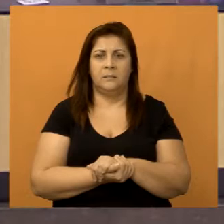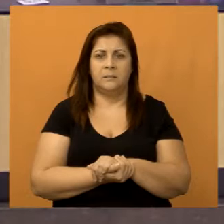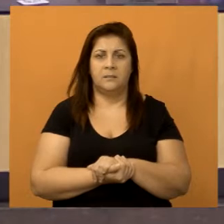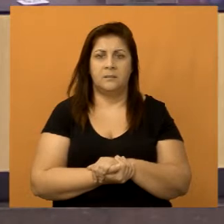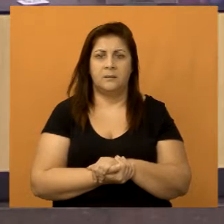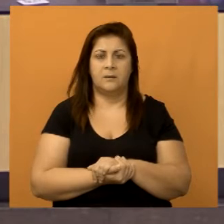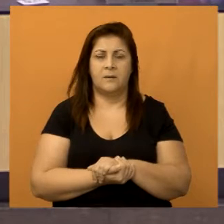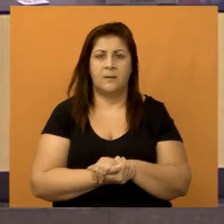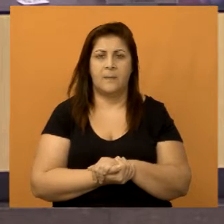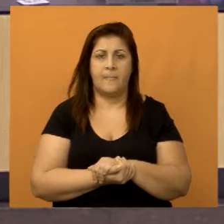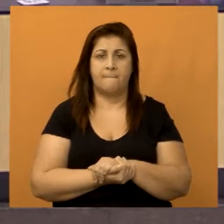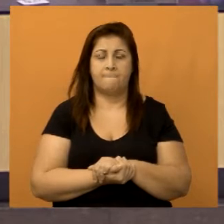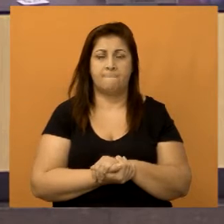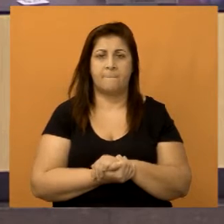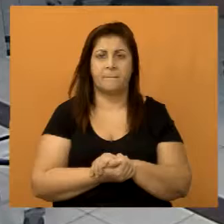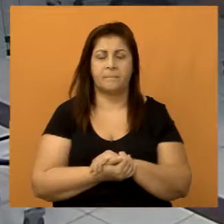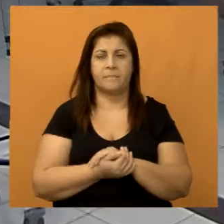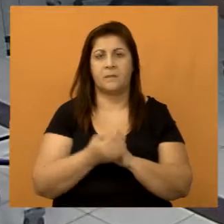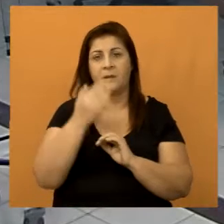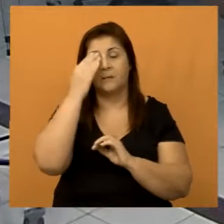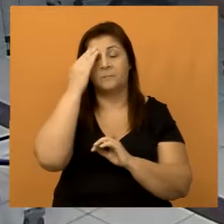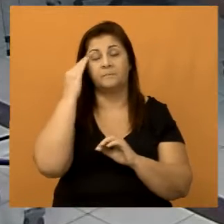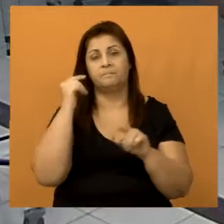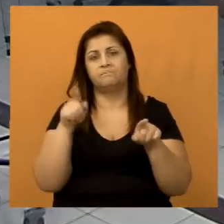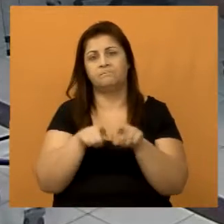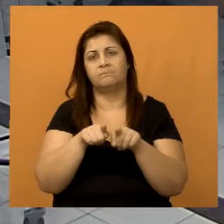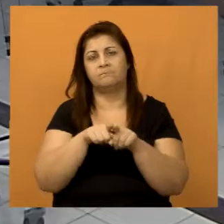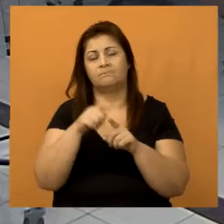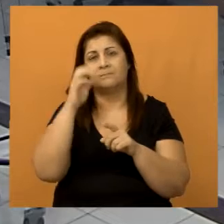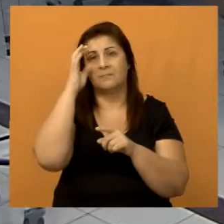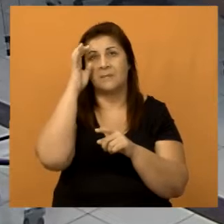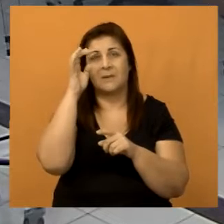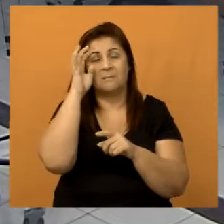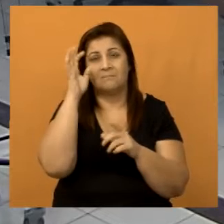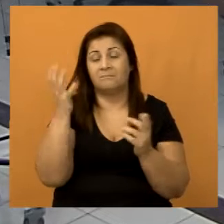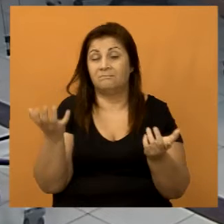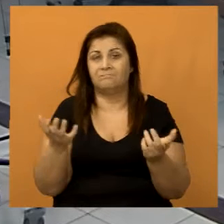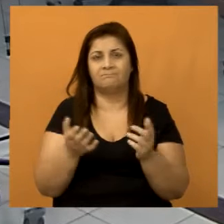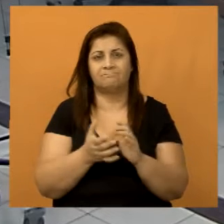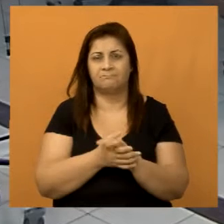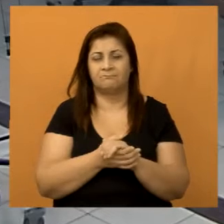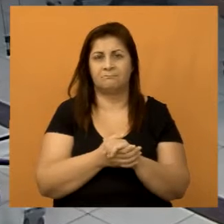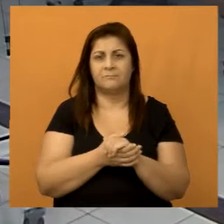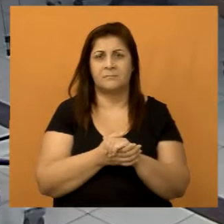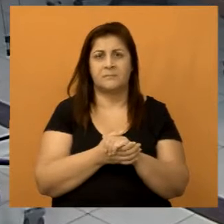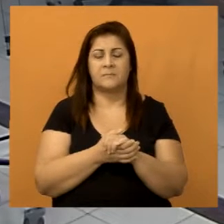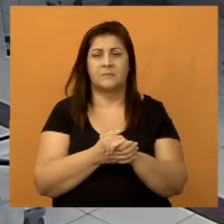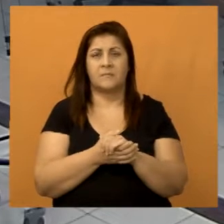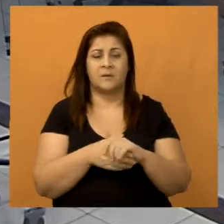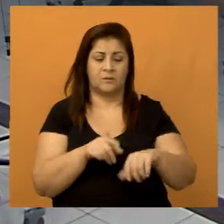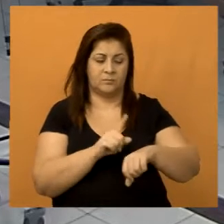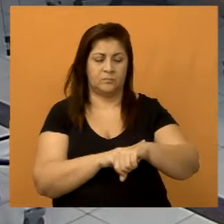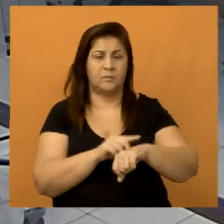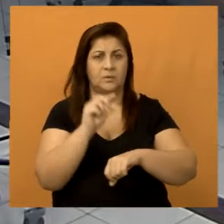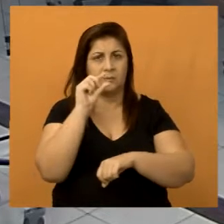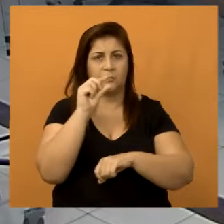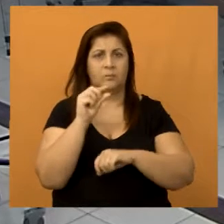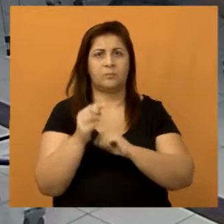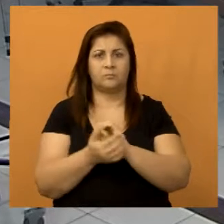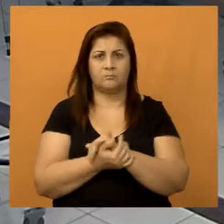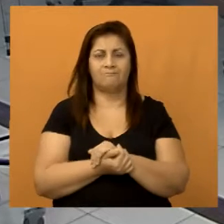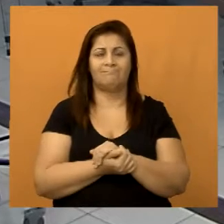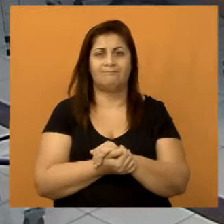Eu também imagino que o tempo... Fora da sessão, né? O tempo é muito curto para